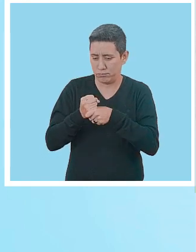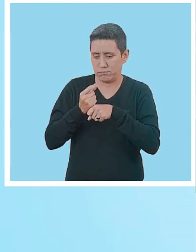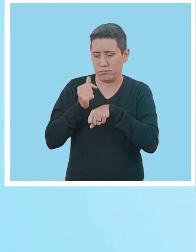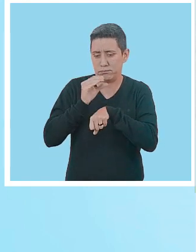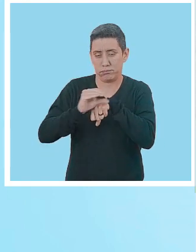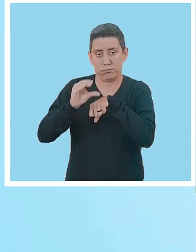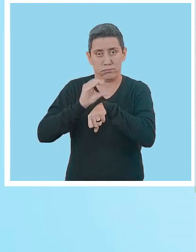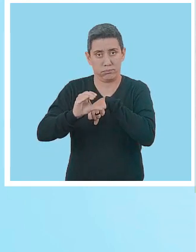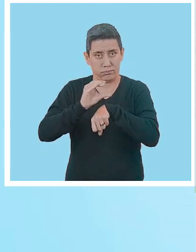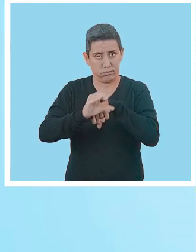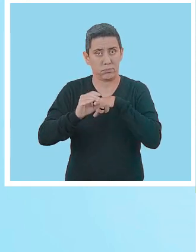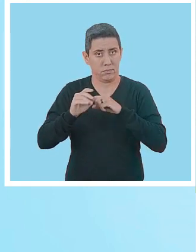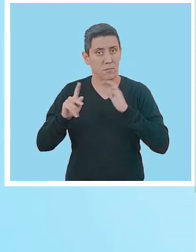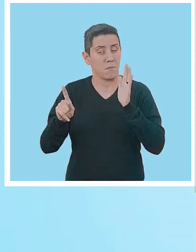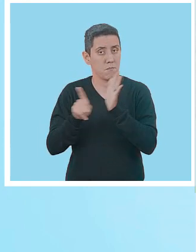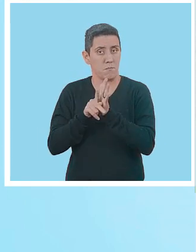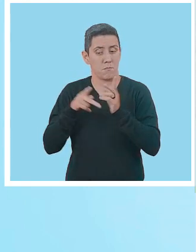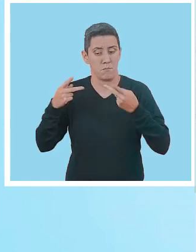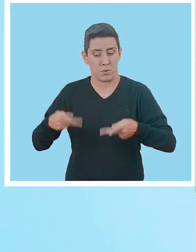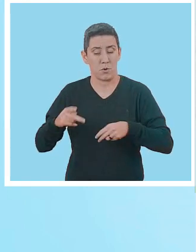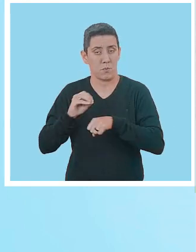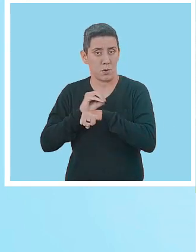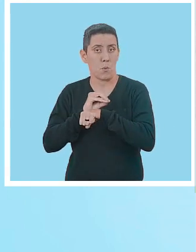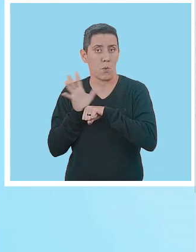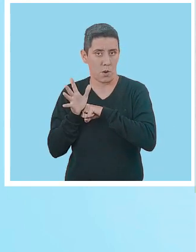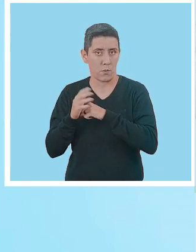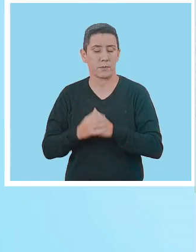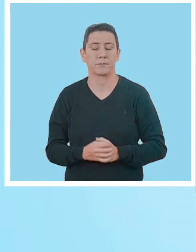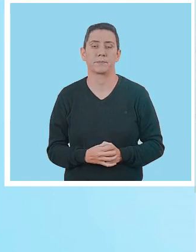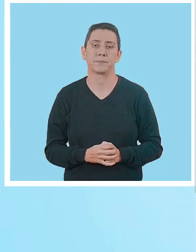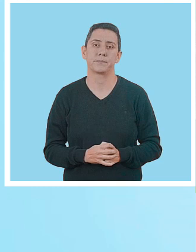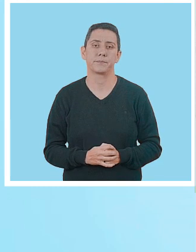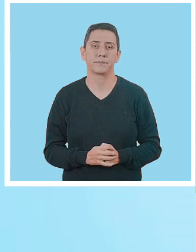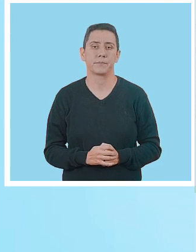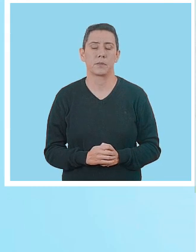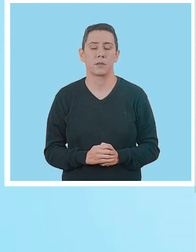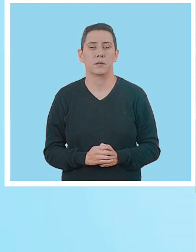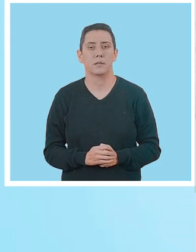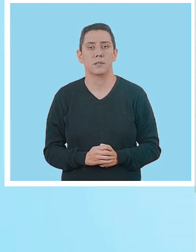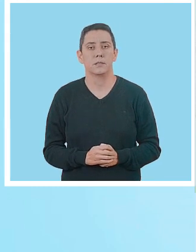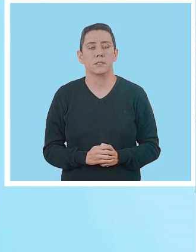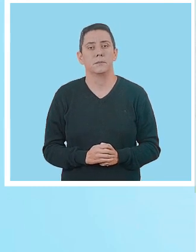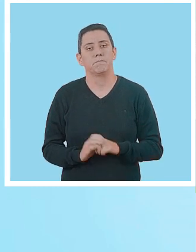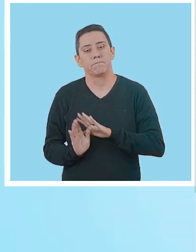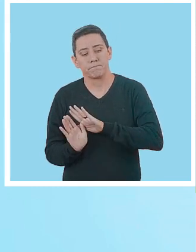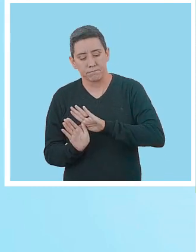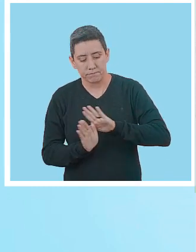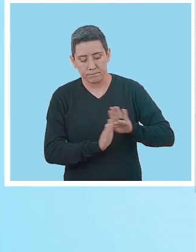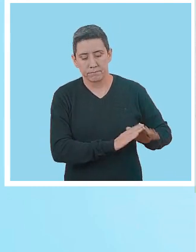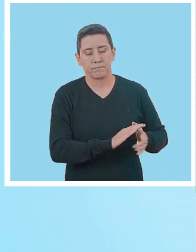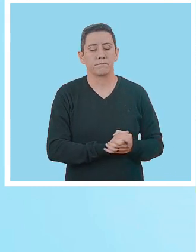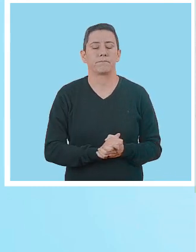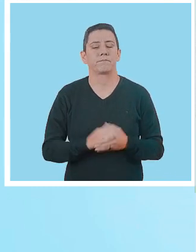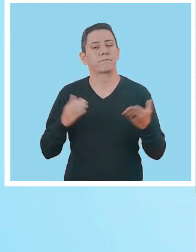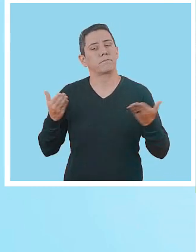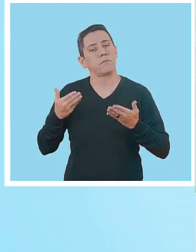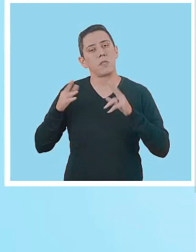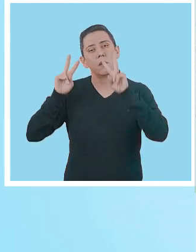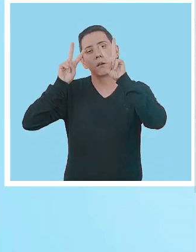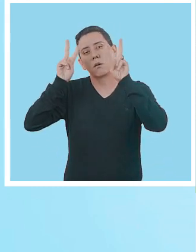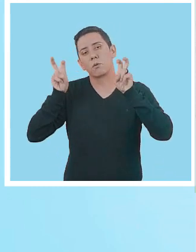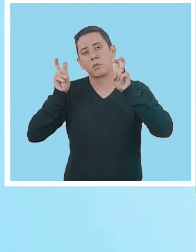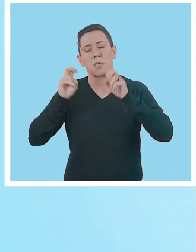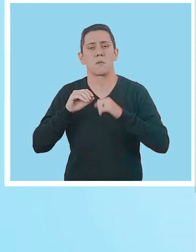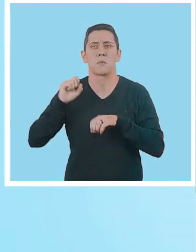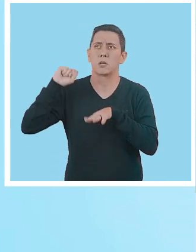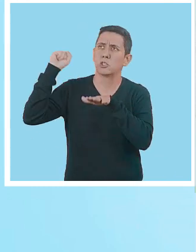do da empresa não É pô na parte de energia solar né